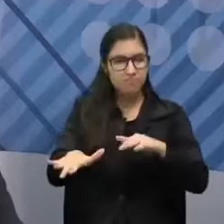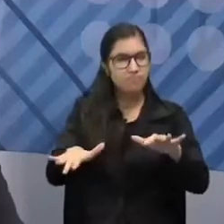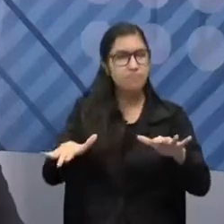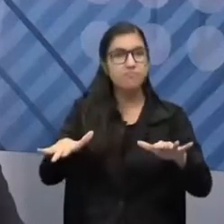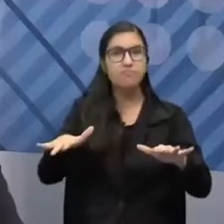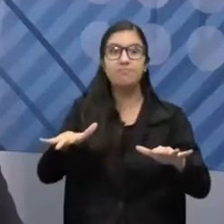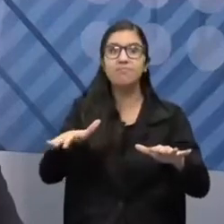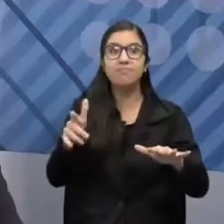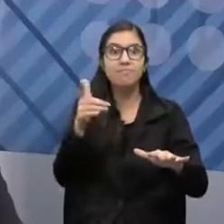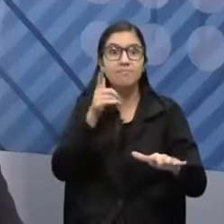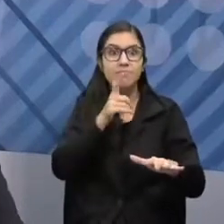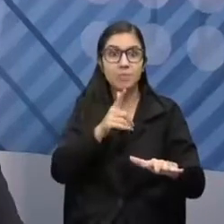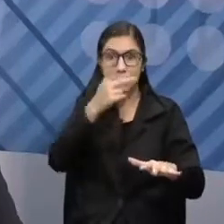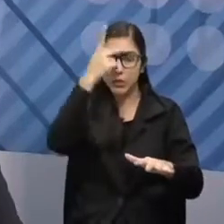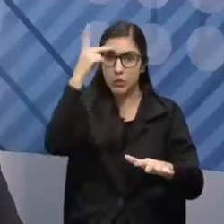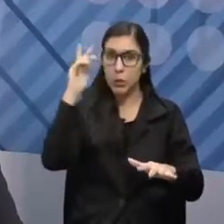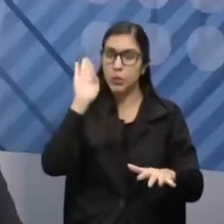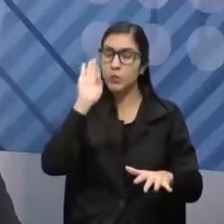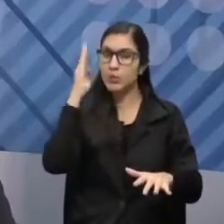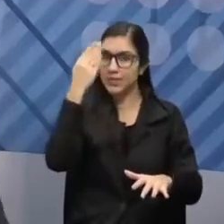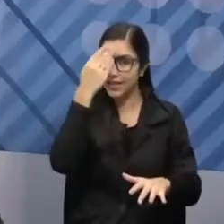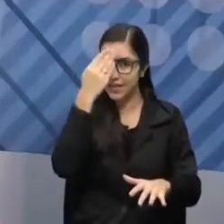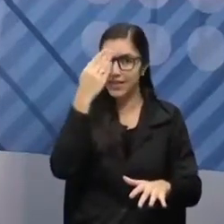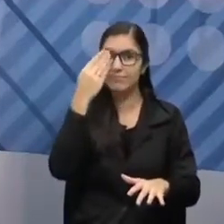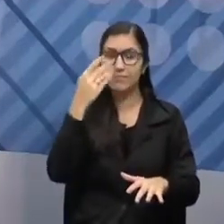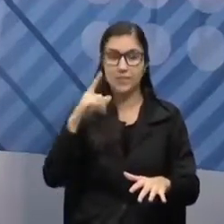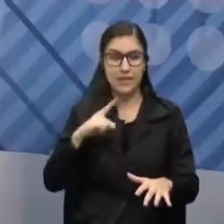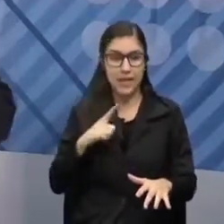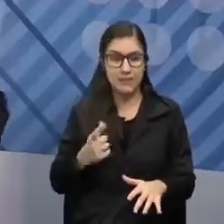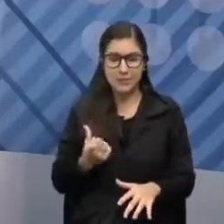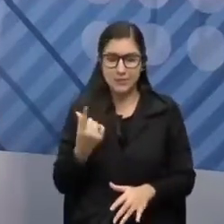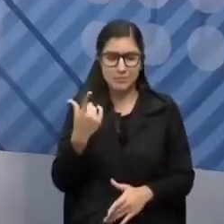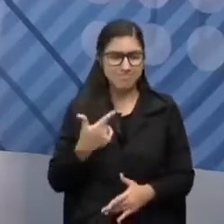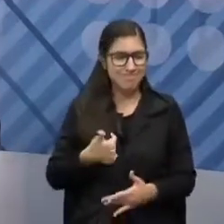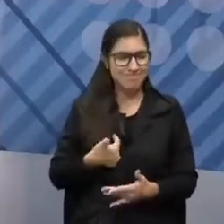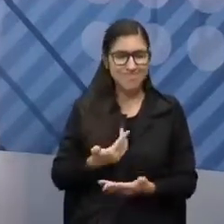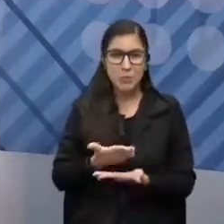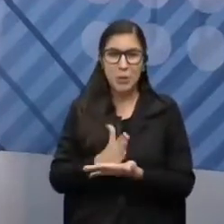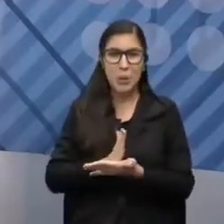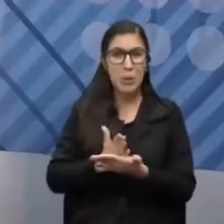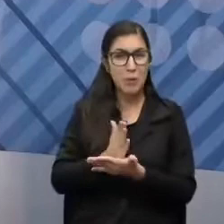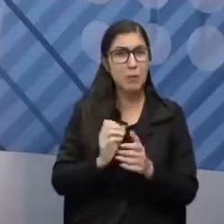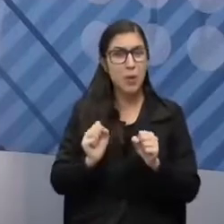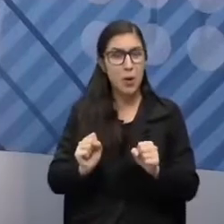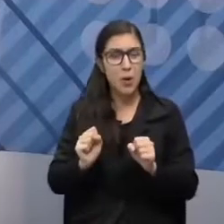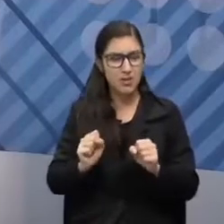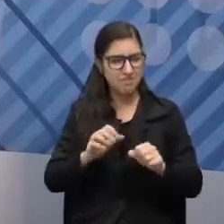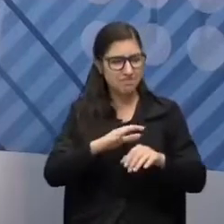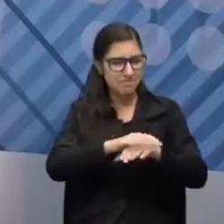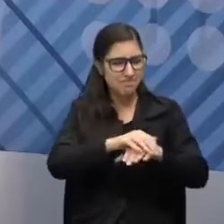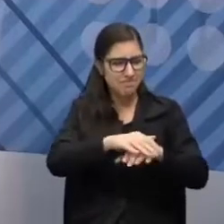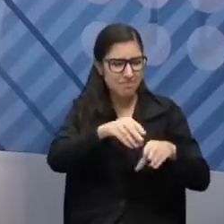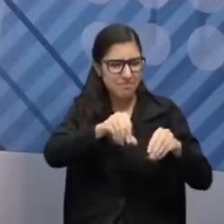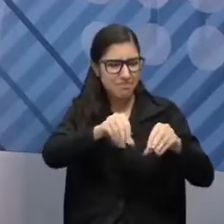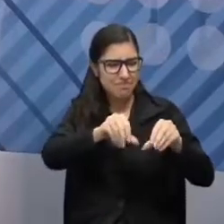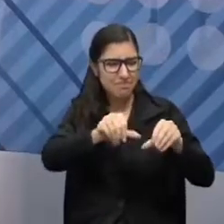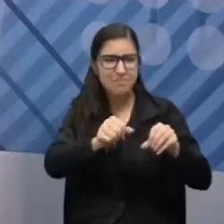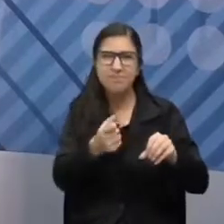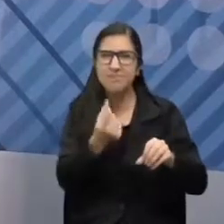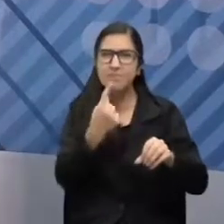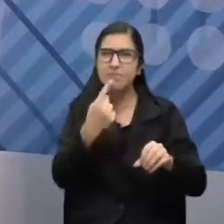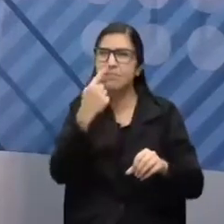Então, algo também que para a pessoa com surdo-cegueira causa um extremo desconforto também às diferentes texturas, né,